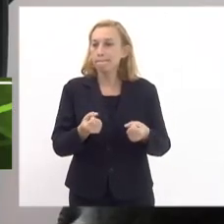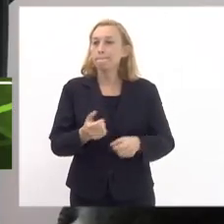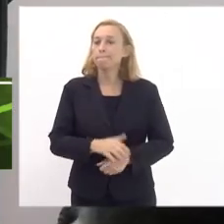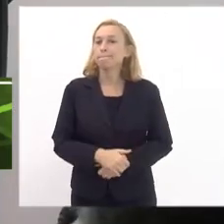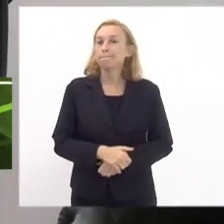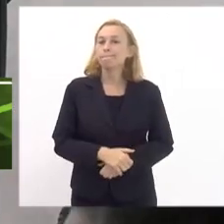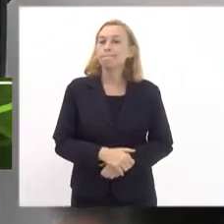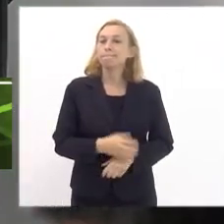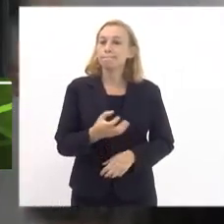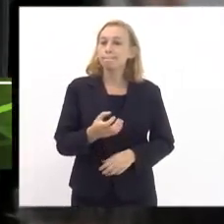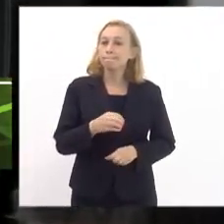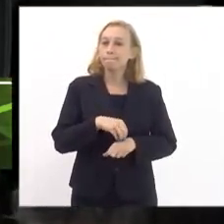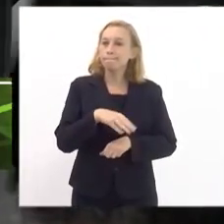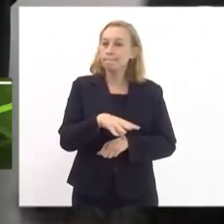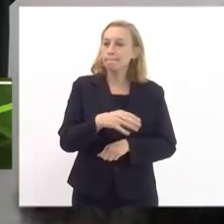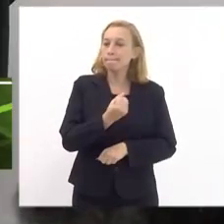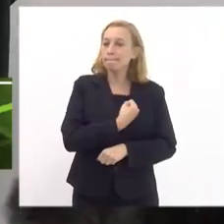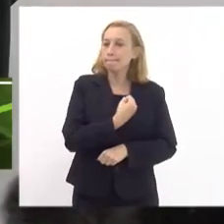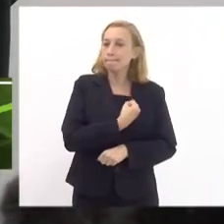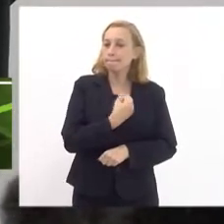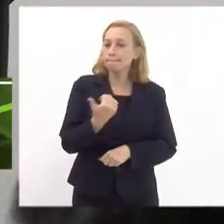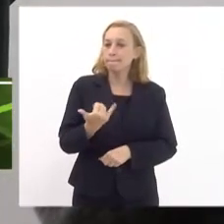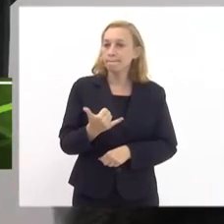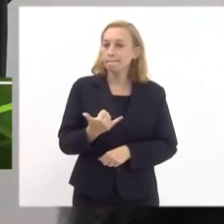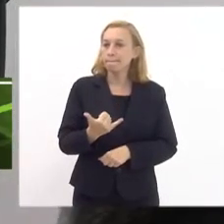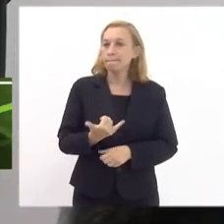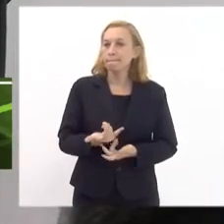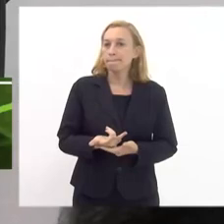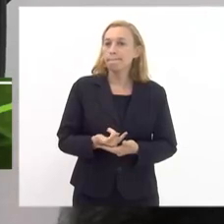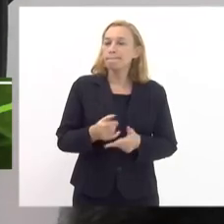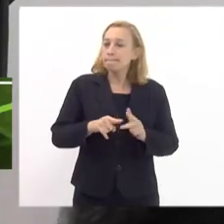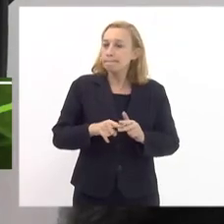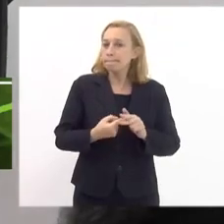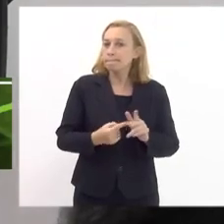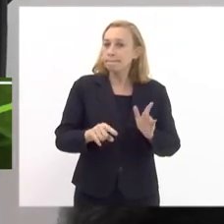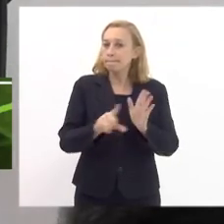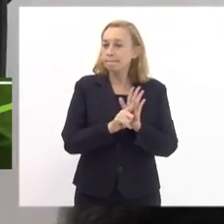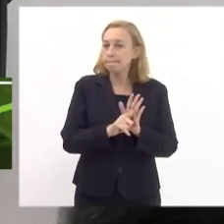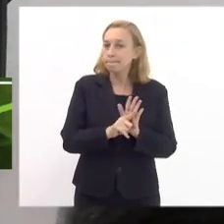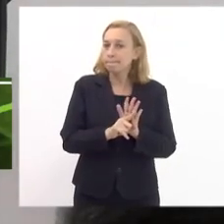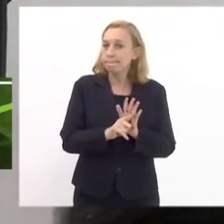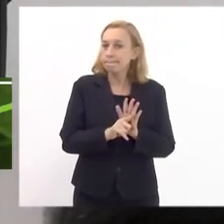O que ela quer é a indicação do número de telefone nas placas sinalizadoras. Então, altera a lei